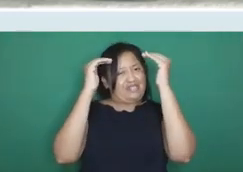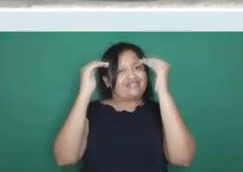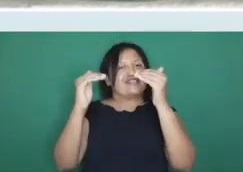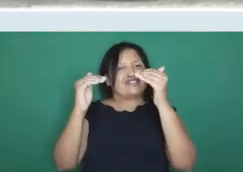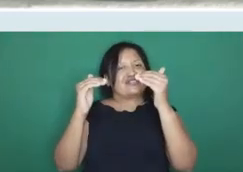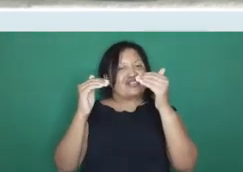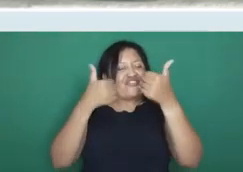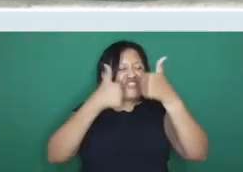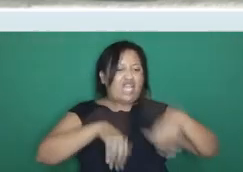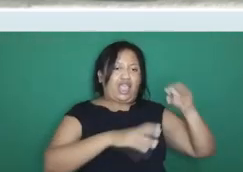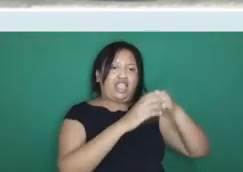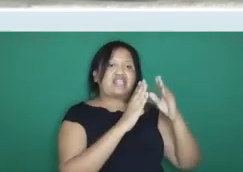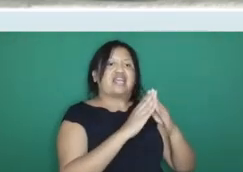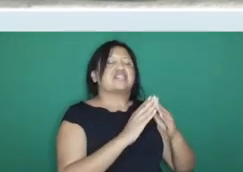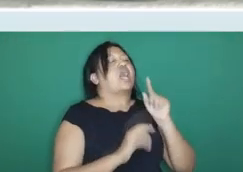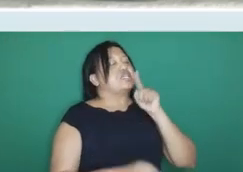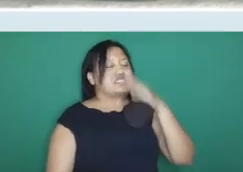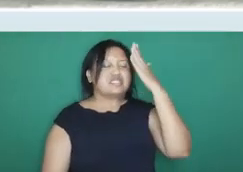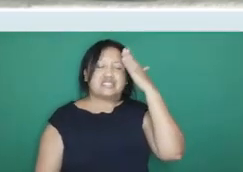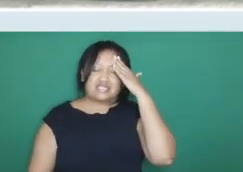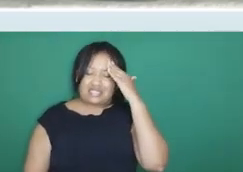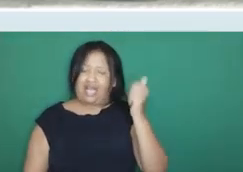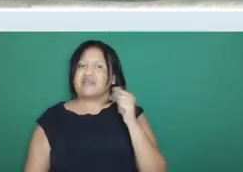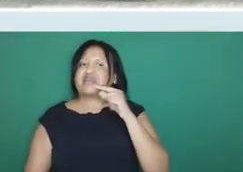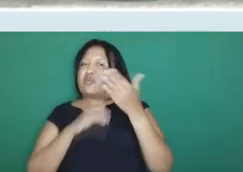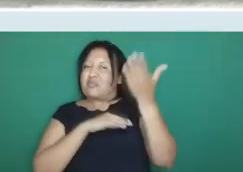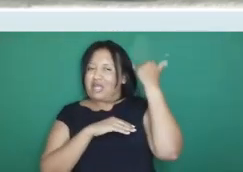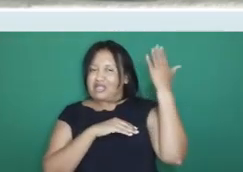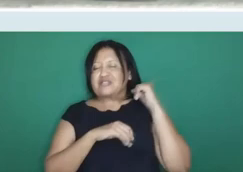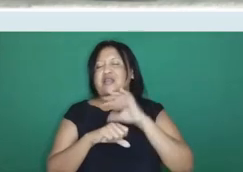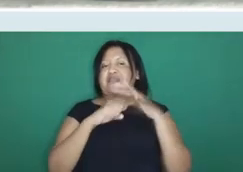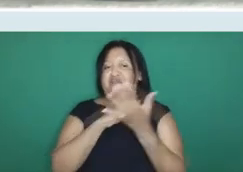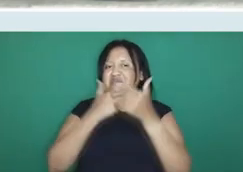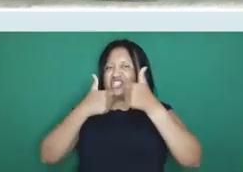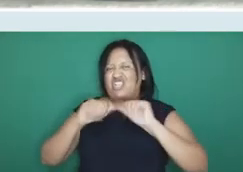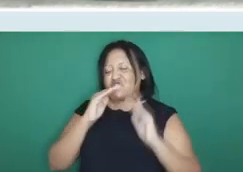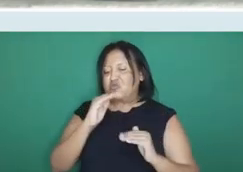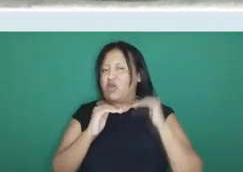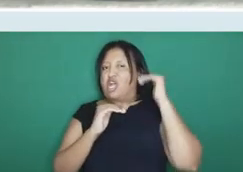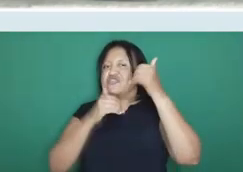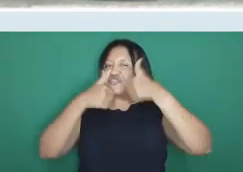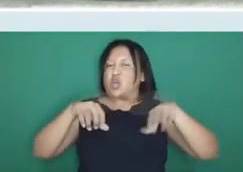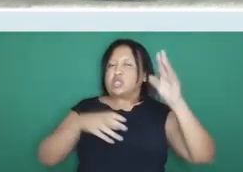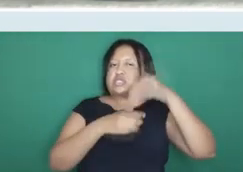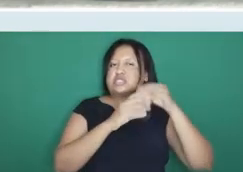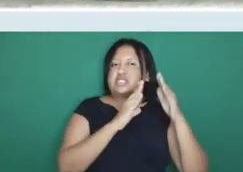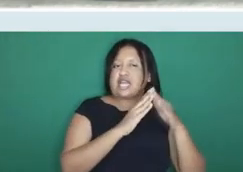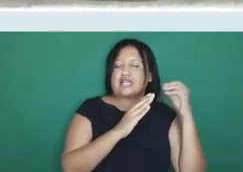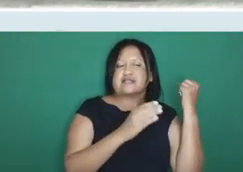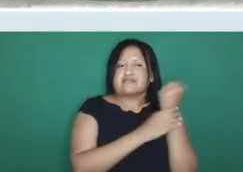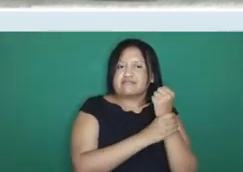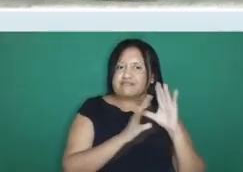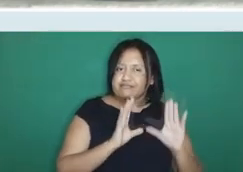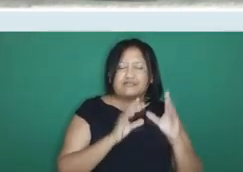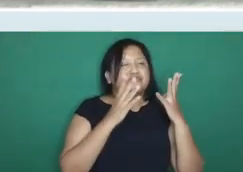né gente a gente sabe que na época em que a pandemia tava no auge a gente ficou em casa isolado